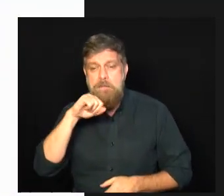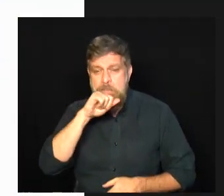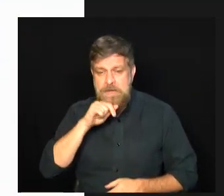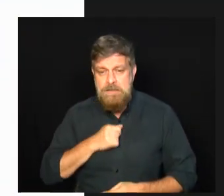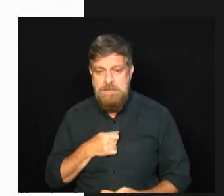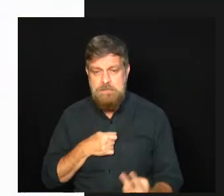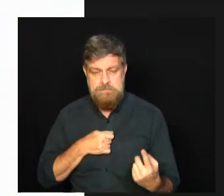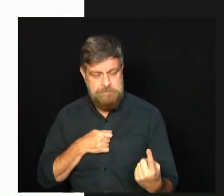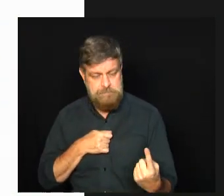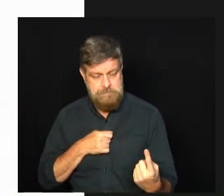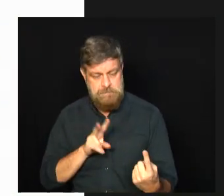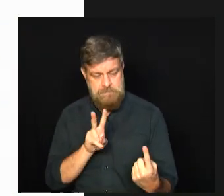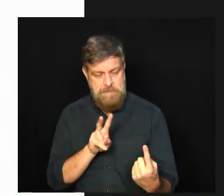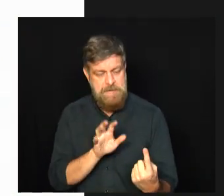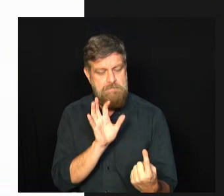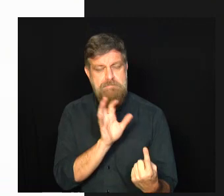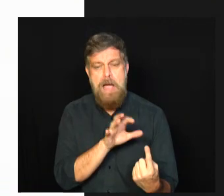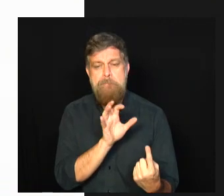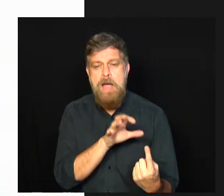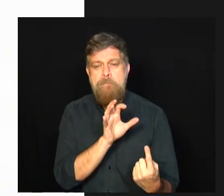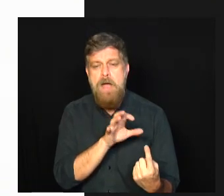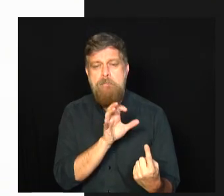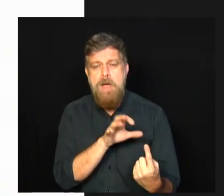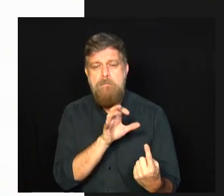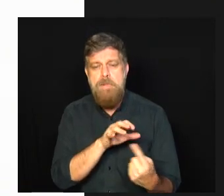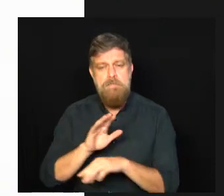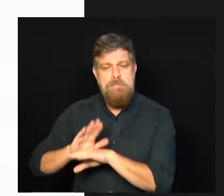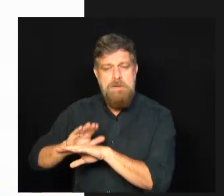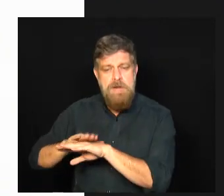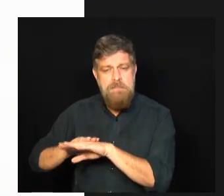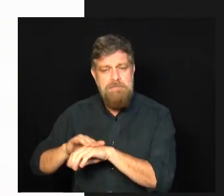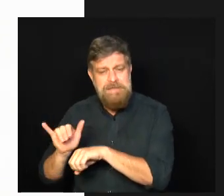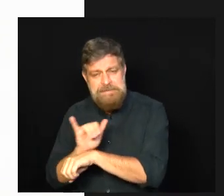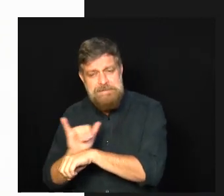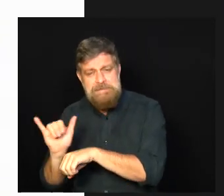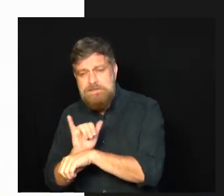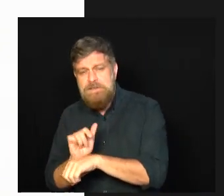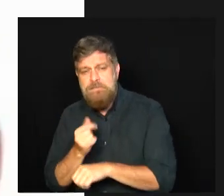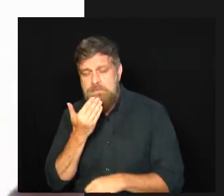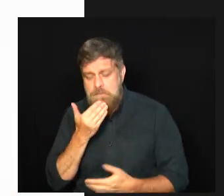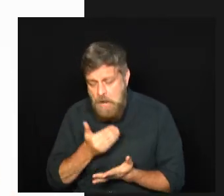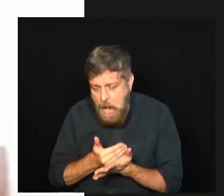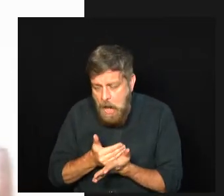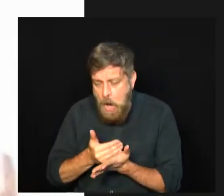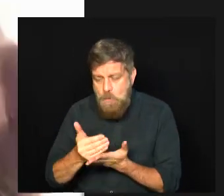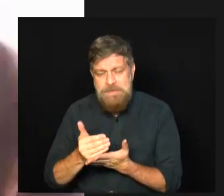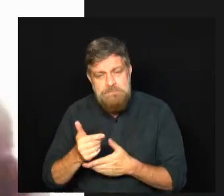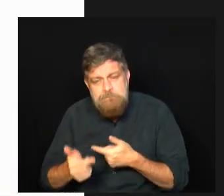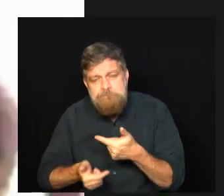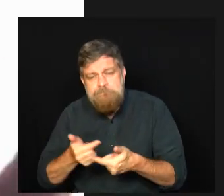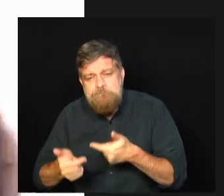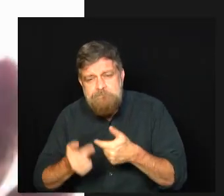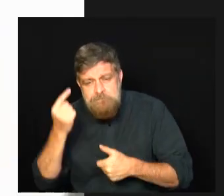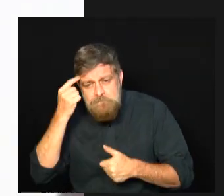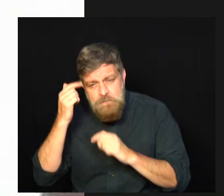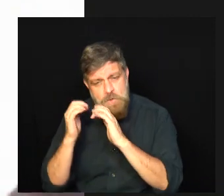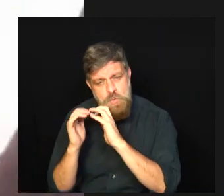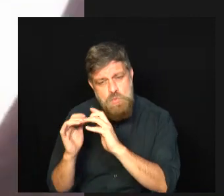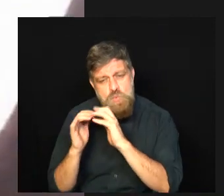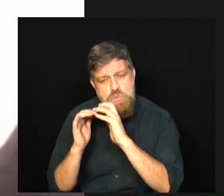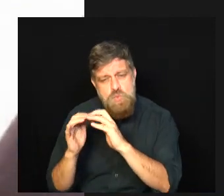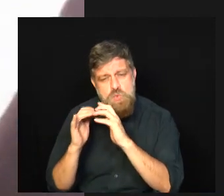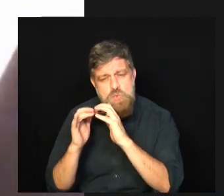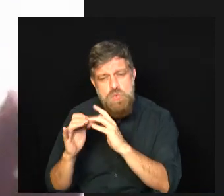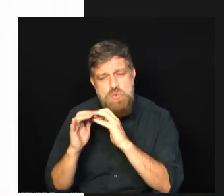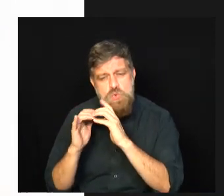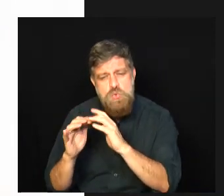tiverem disponibilidade para tal, para começar a trabalhar essas conexões neurais,